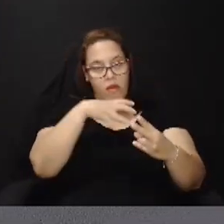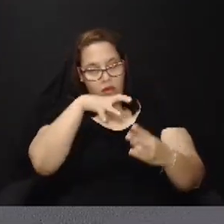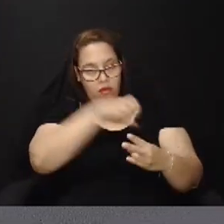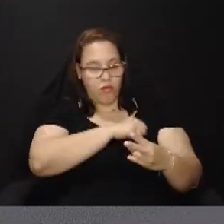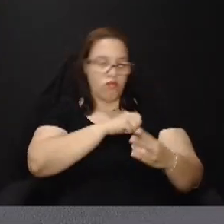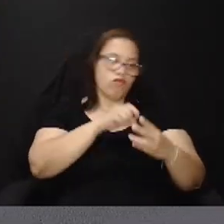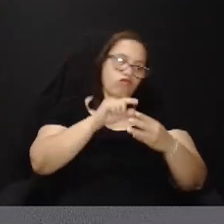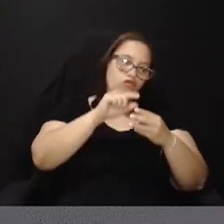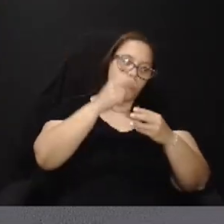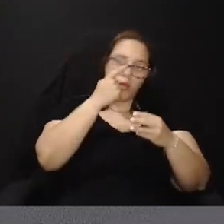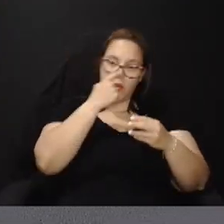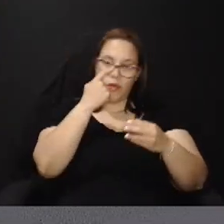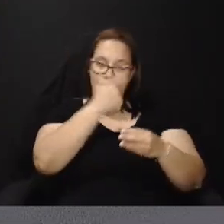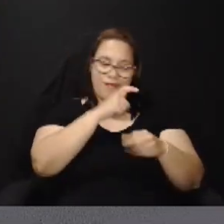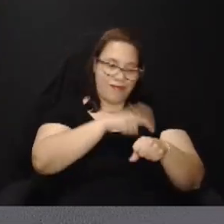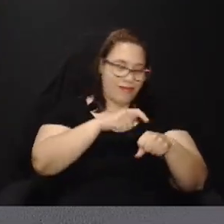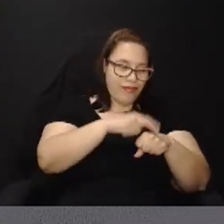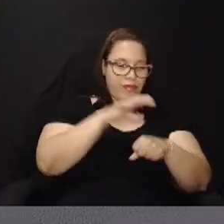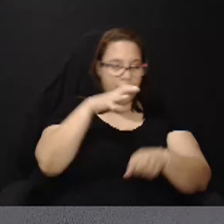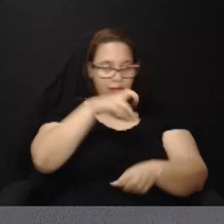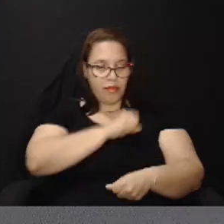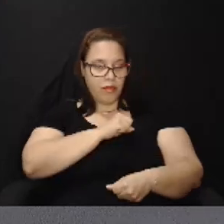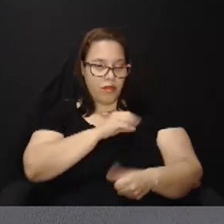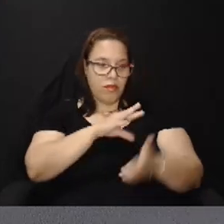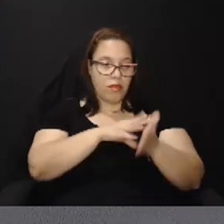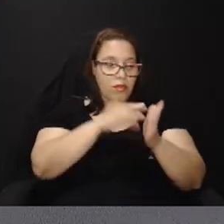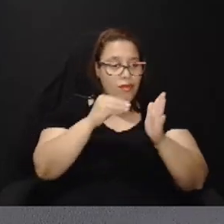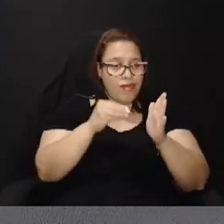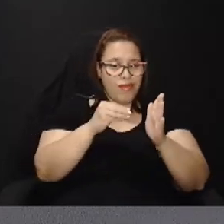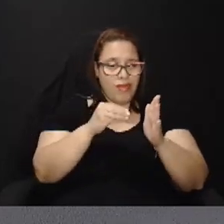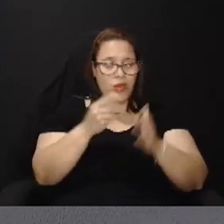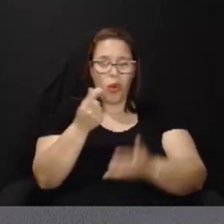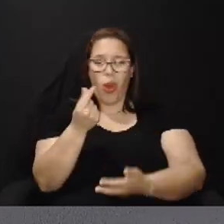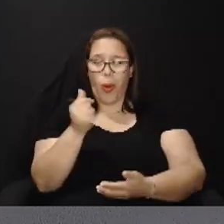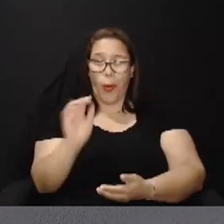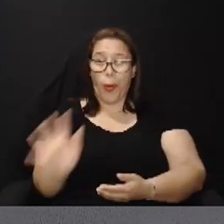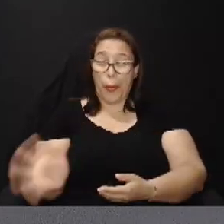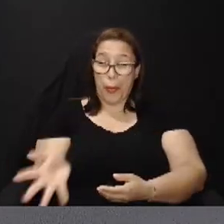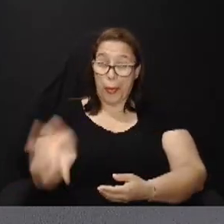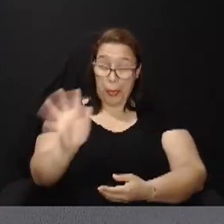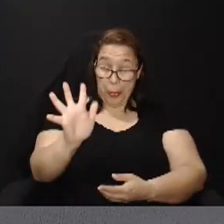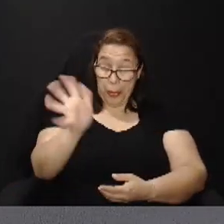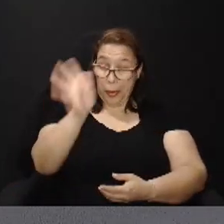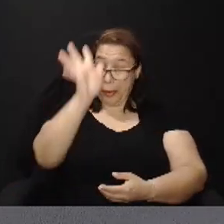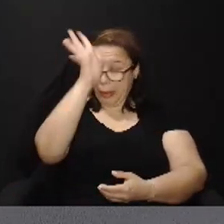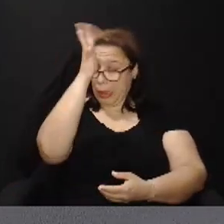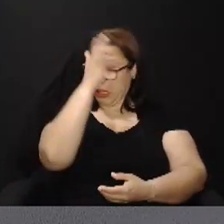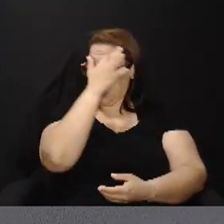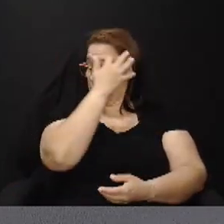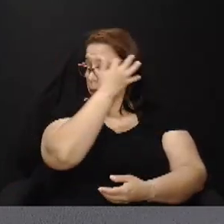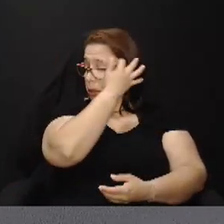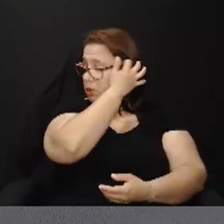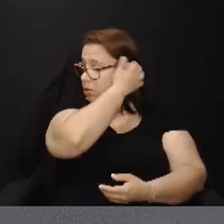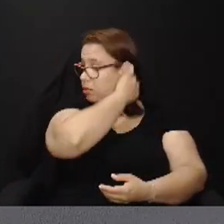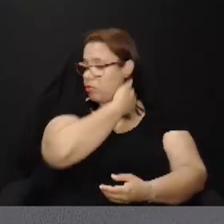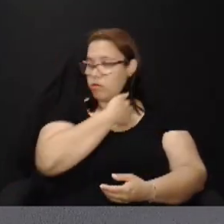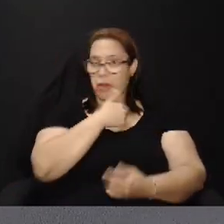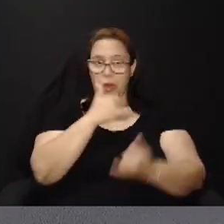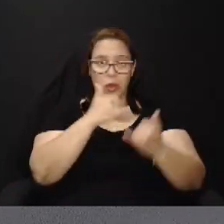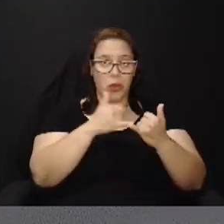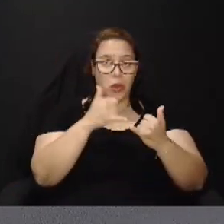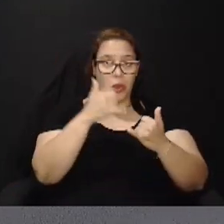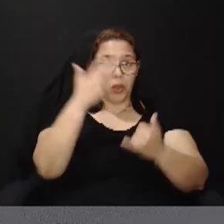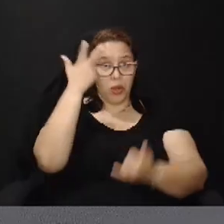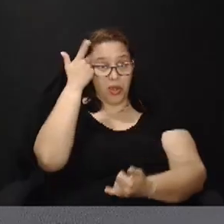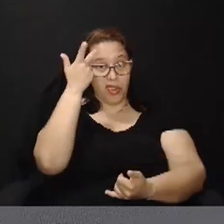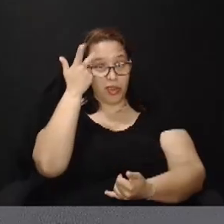na moda agora, enfim. Mas às vezes os valores transcendiam o razoável para aquela população, que às vezes é